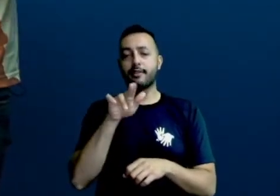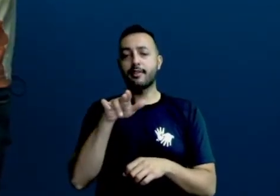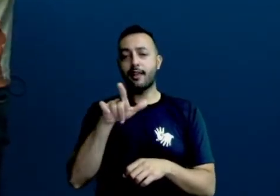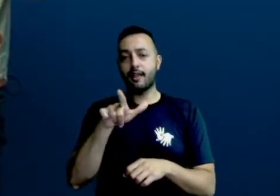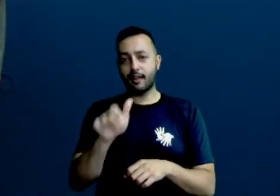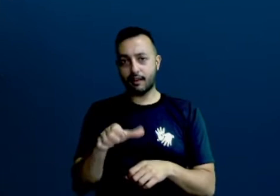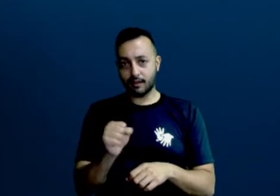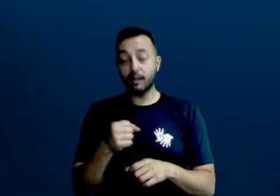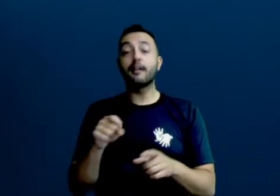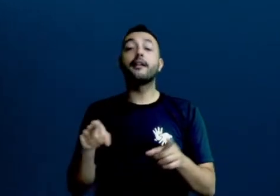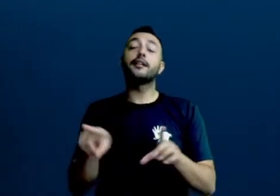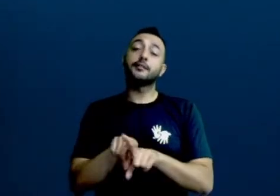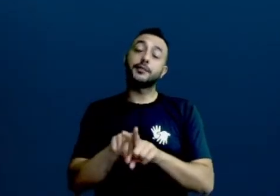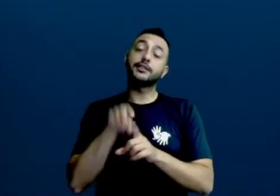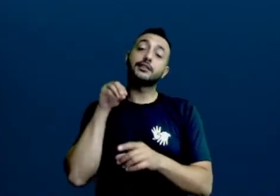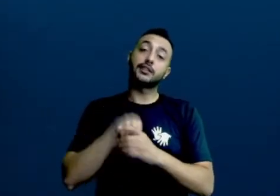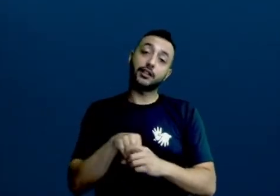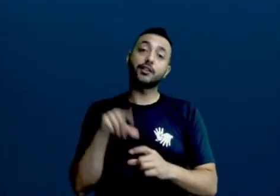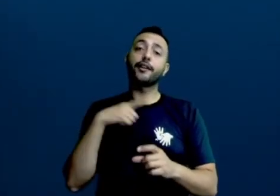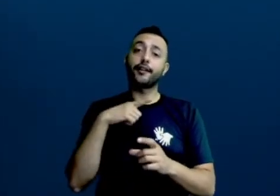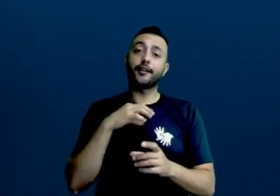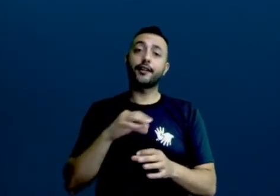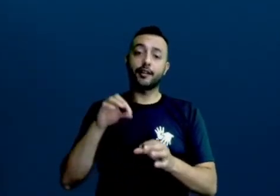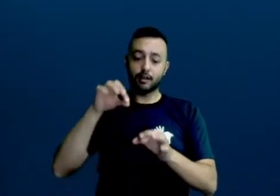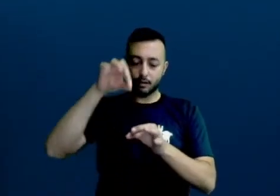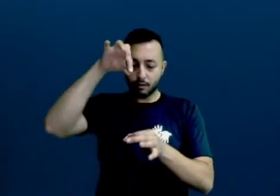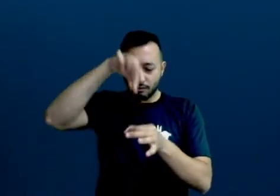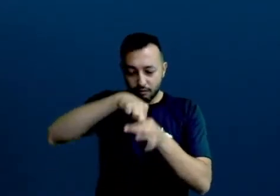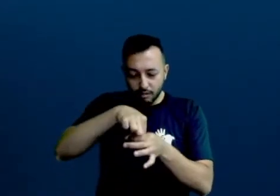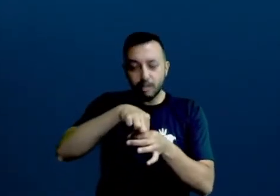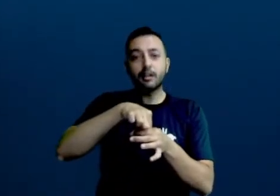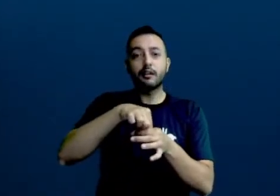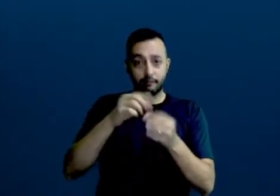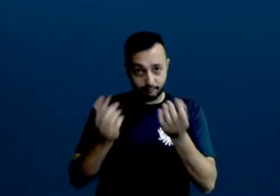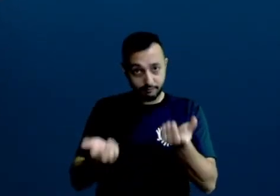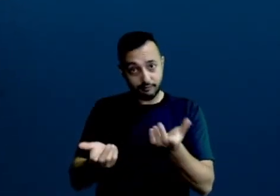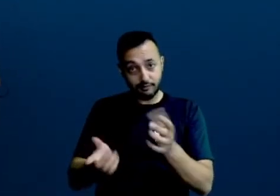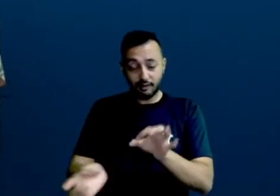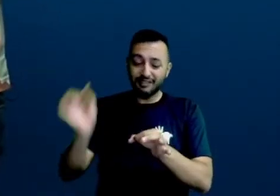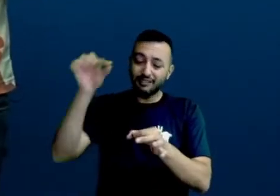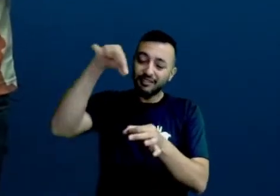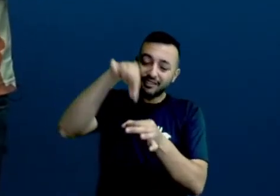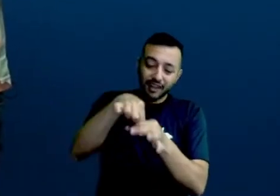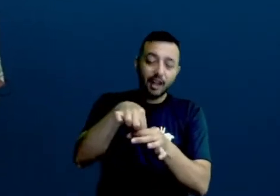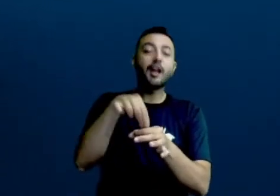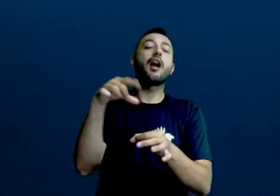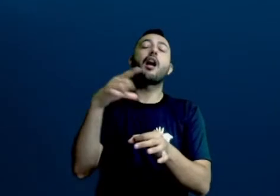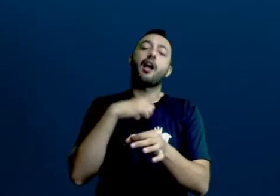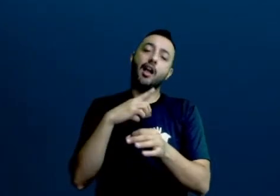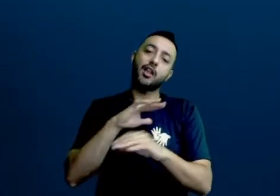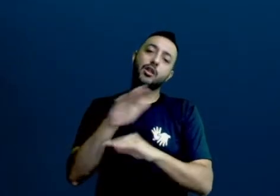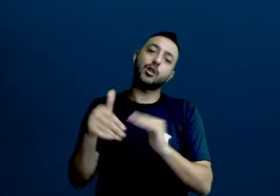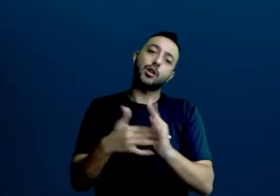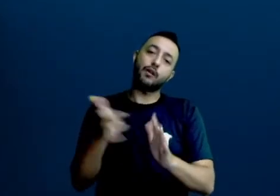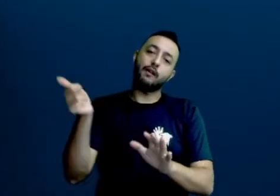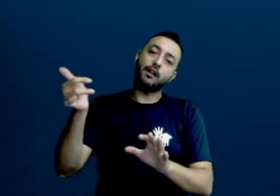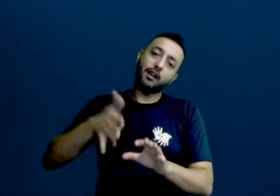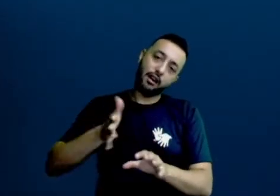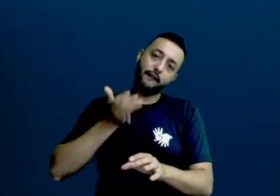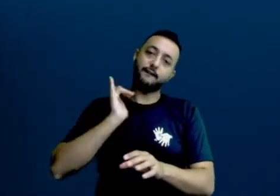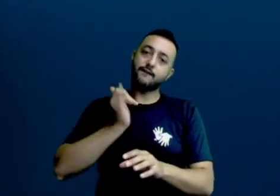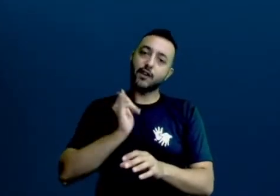dentre esses compartimentos que nós estudamos nós temos um núcleo e é lá no núcleo onde vai estar armazenado toda essa informação